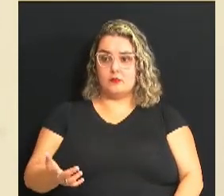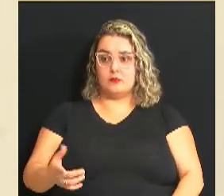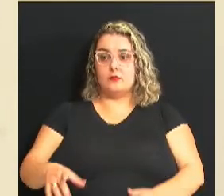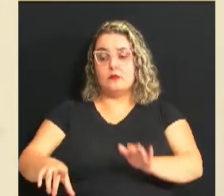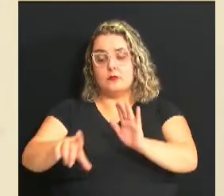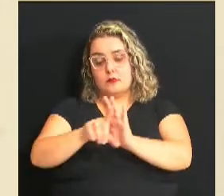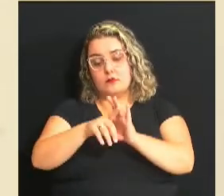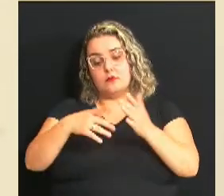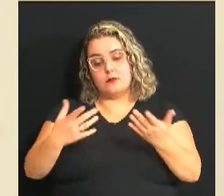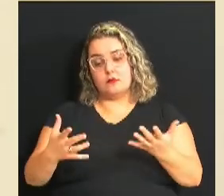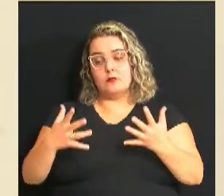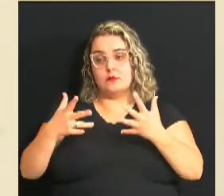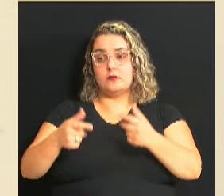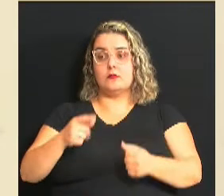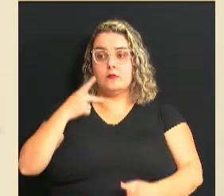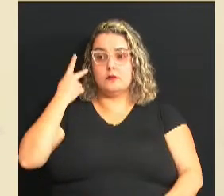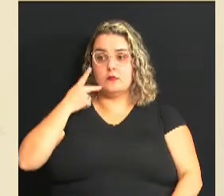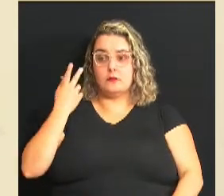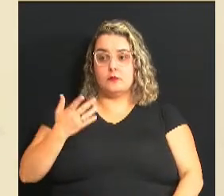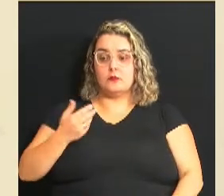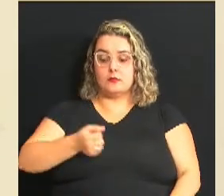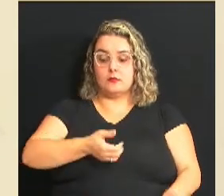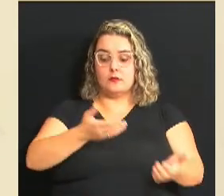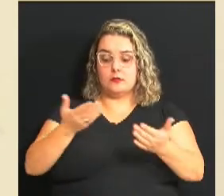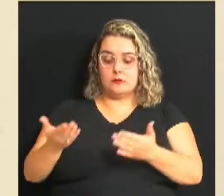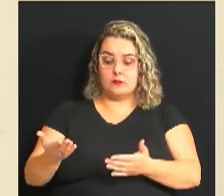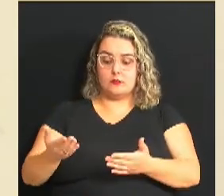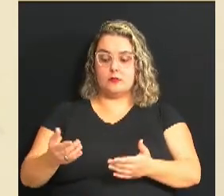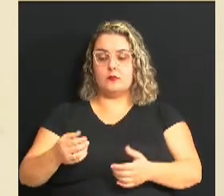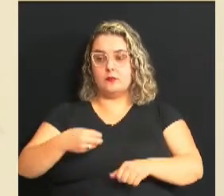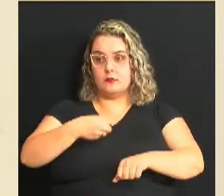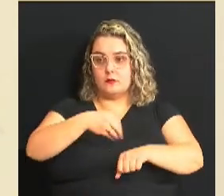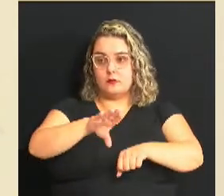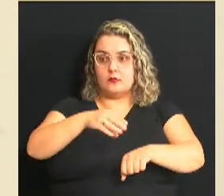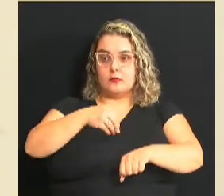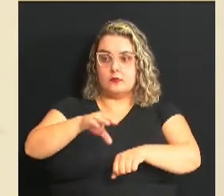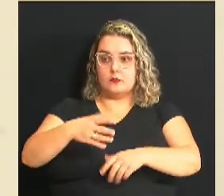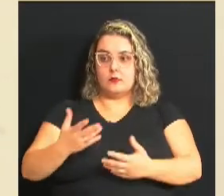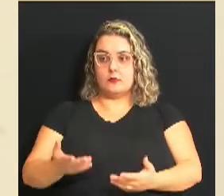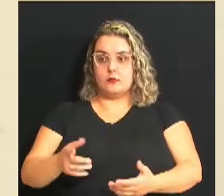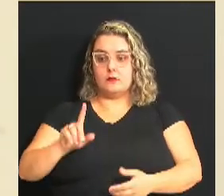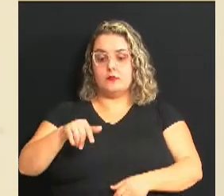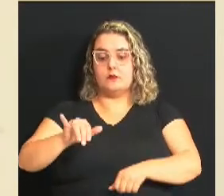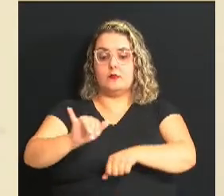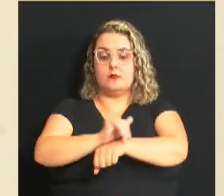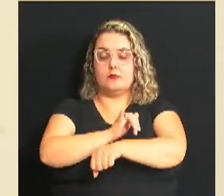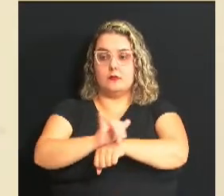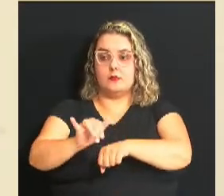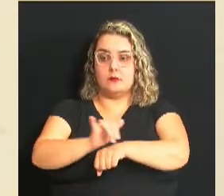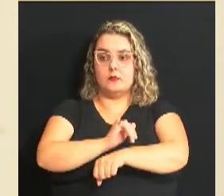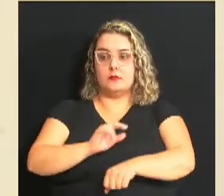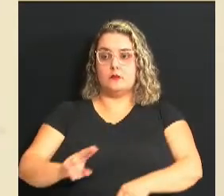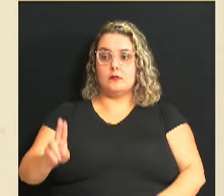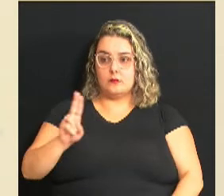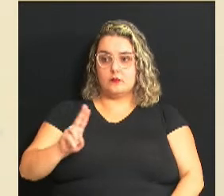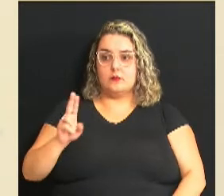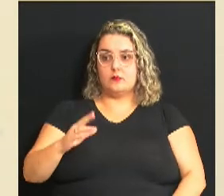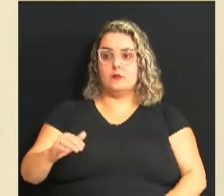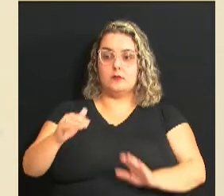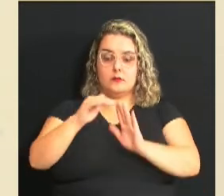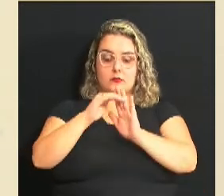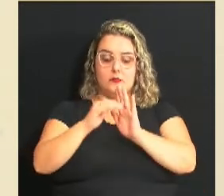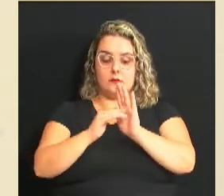os parlamentares aqui apresentem as suas indicações, esse é o instrumento que nós utilizamos para colocar na